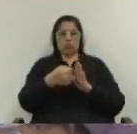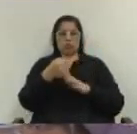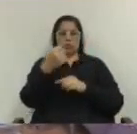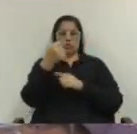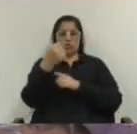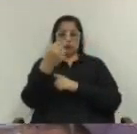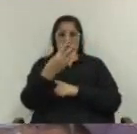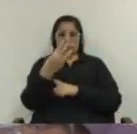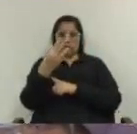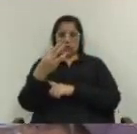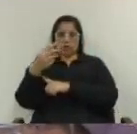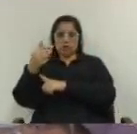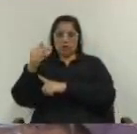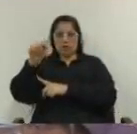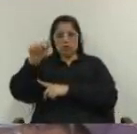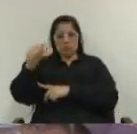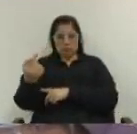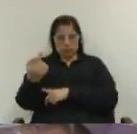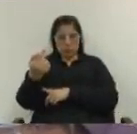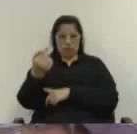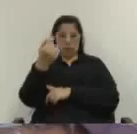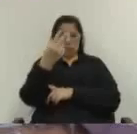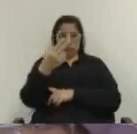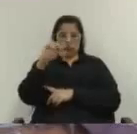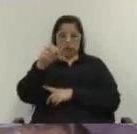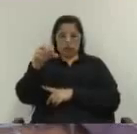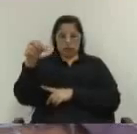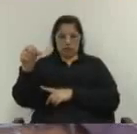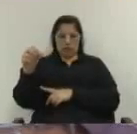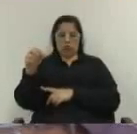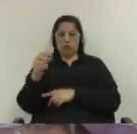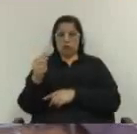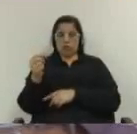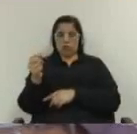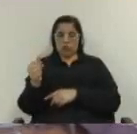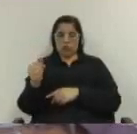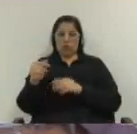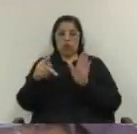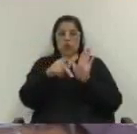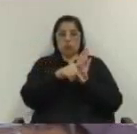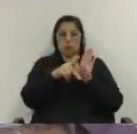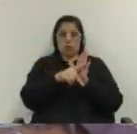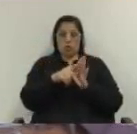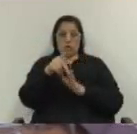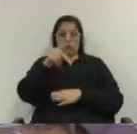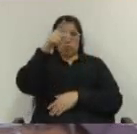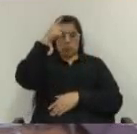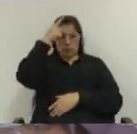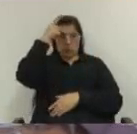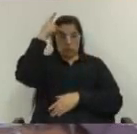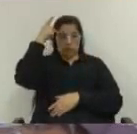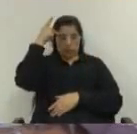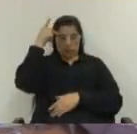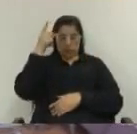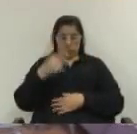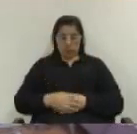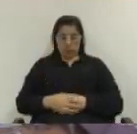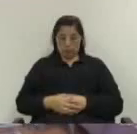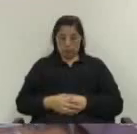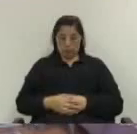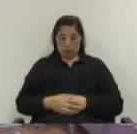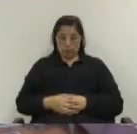337.999 dos bens do prefeito, dos secretários e do dono da empresa contratada pela Prefeitura, sem licitação,